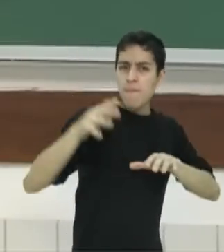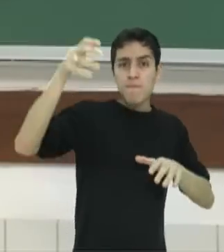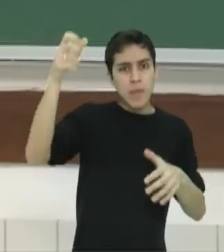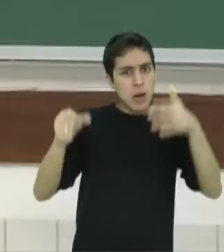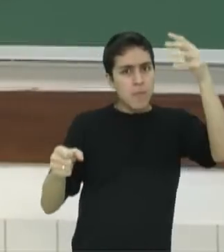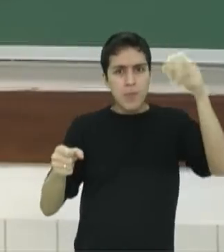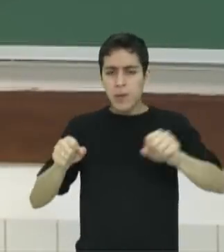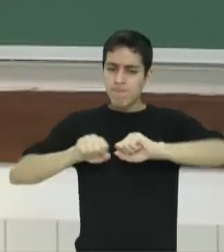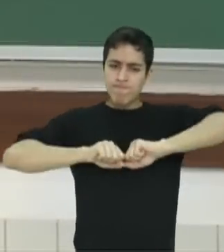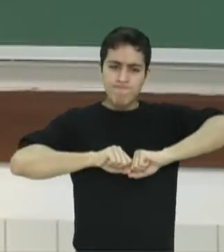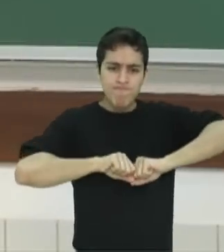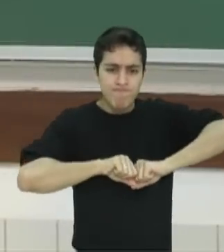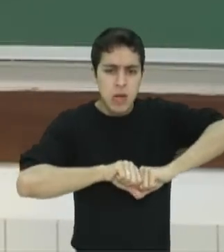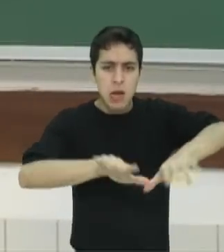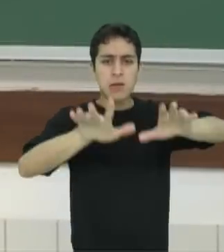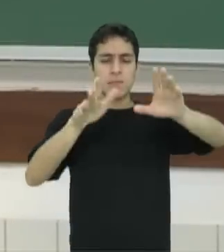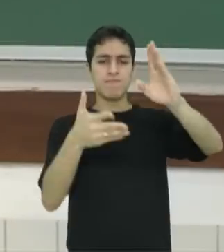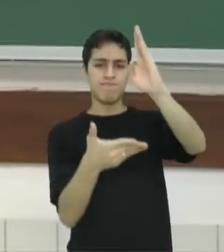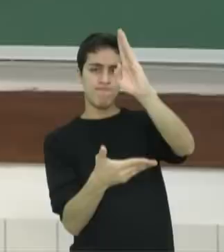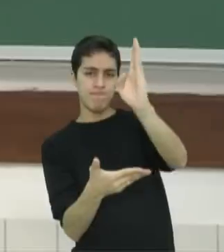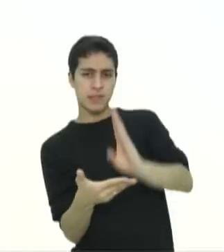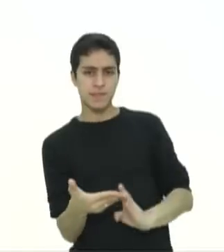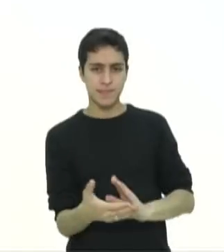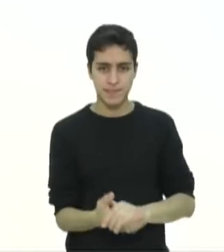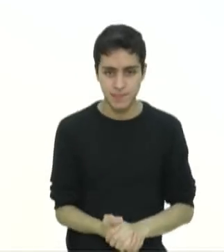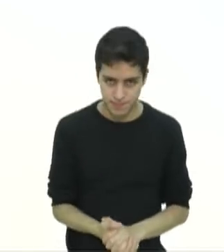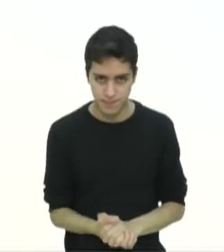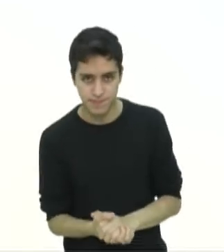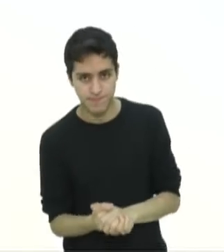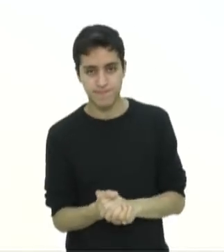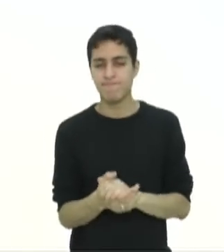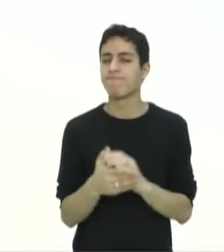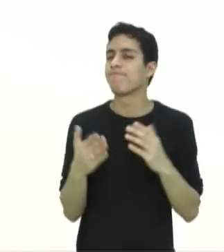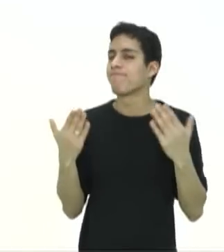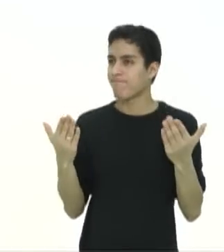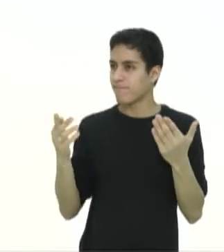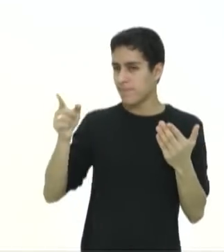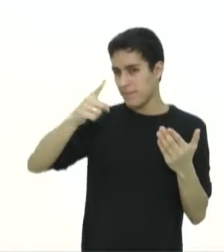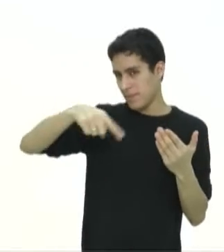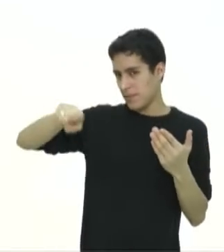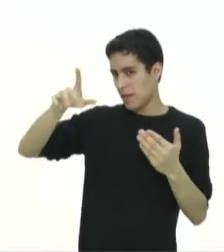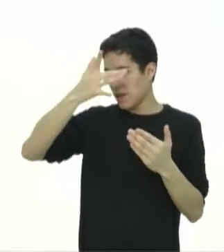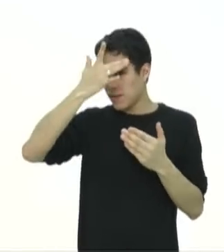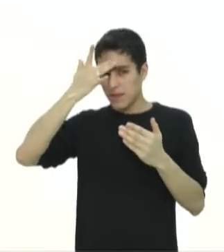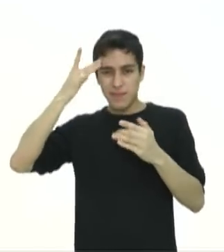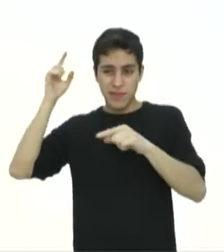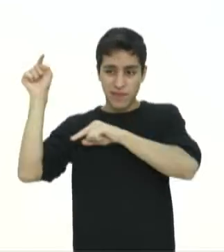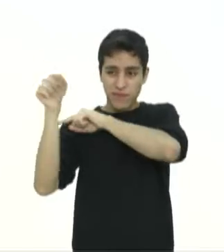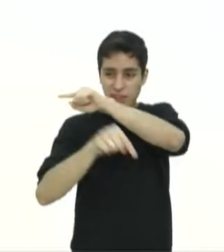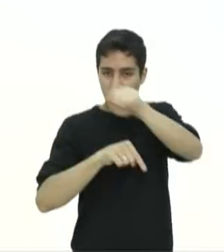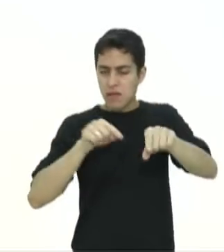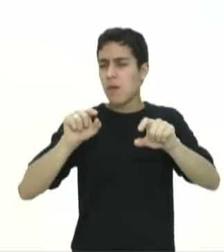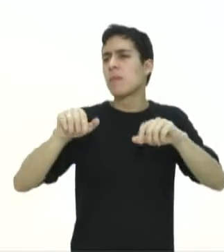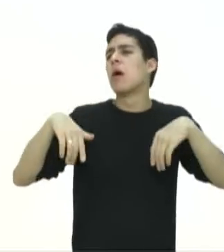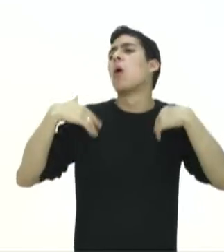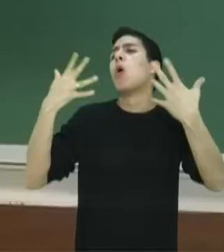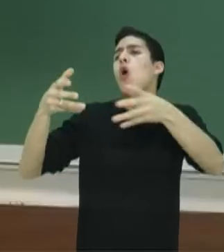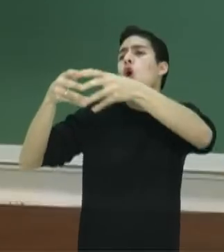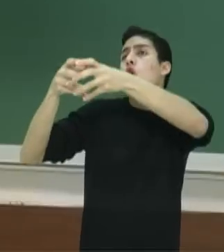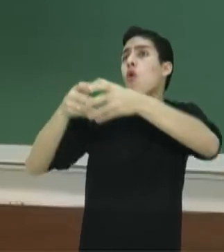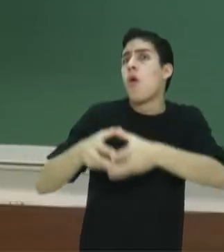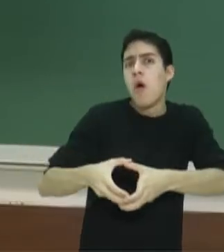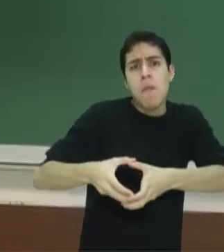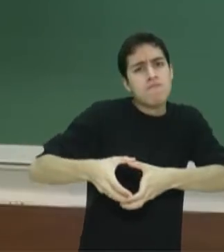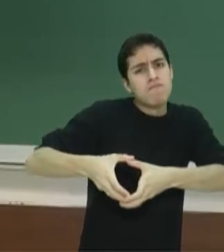no Brasil. Em frente, entre os imigrantes destacam-se em quantidade. Tá? Então,